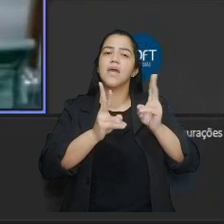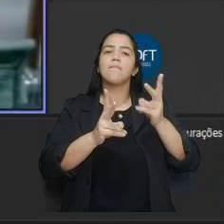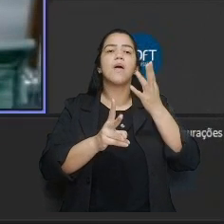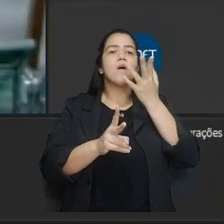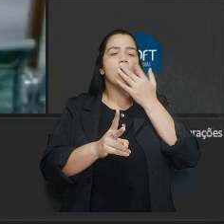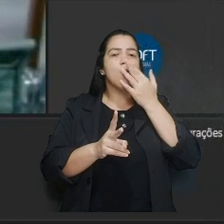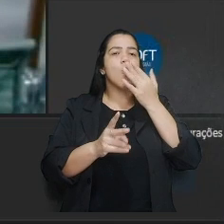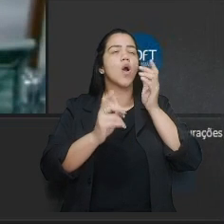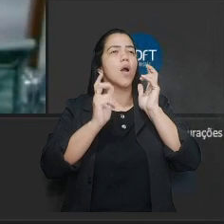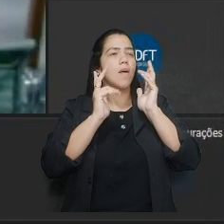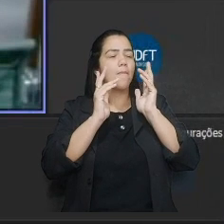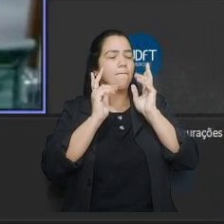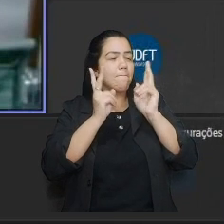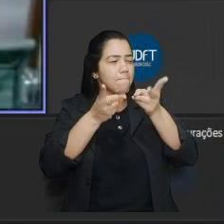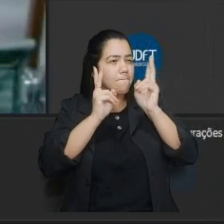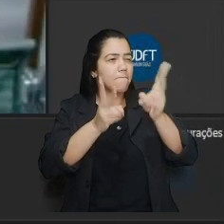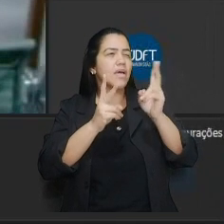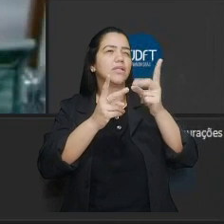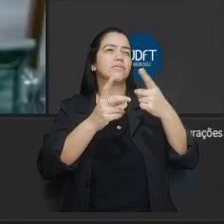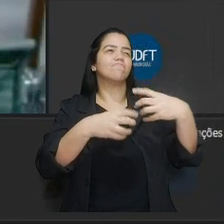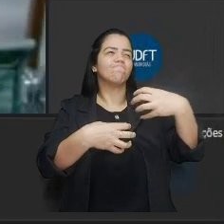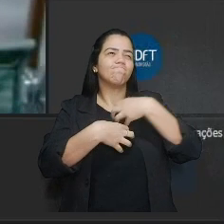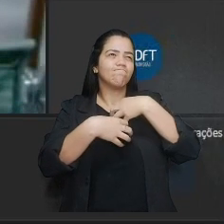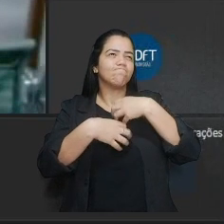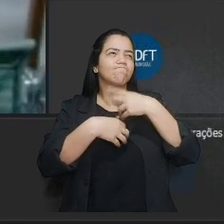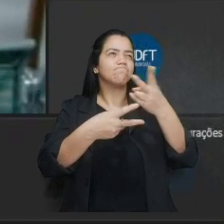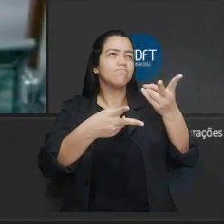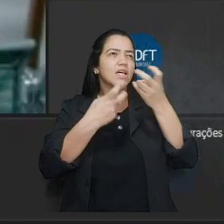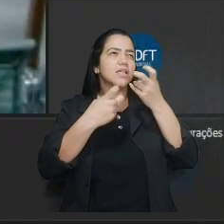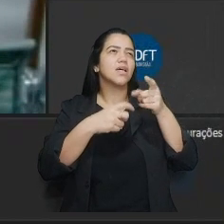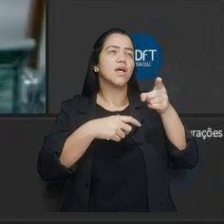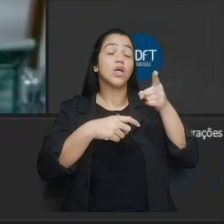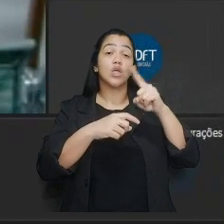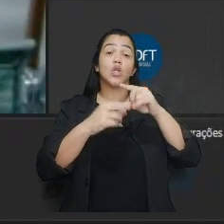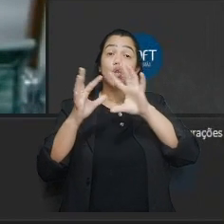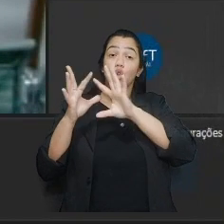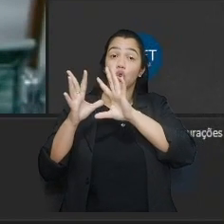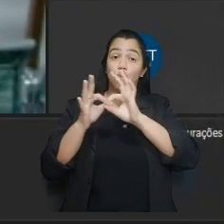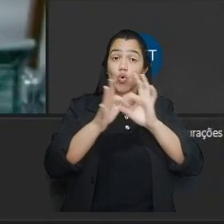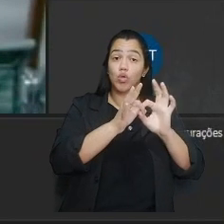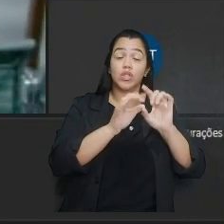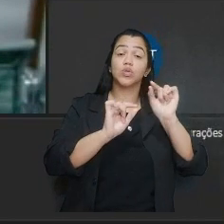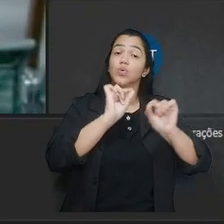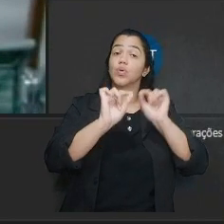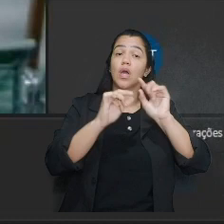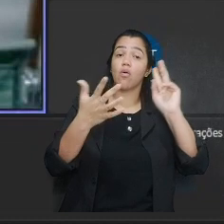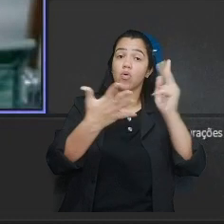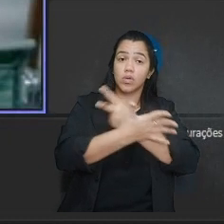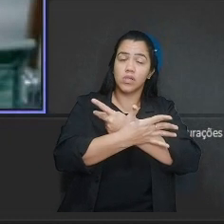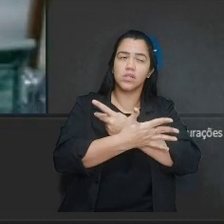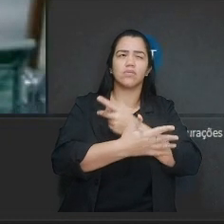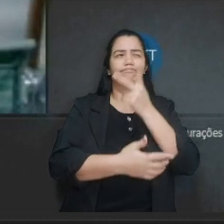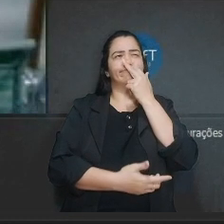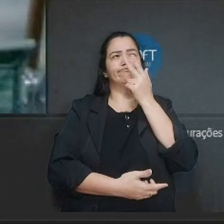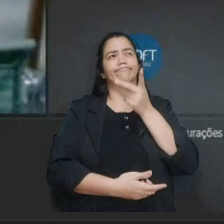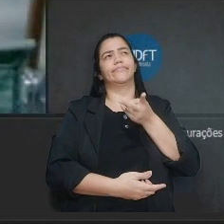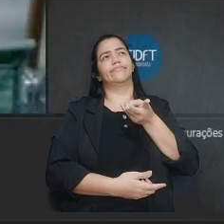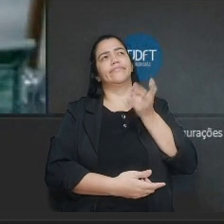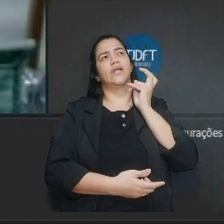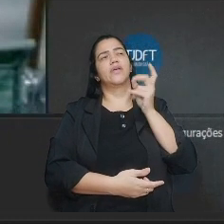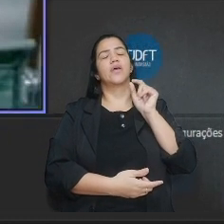ainda traz as mesmas cores, ainda traz os mesmos elementos que, no contexto em que toda a situação se